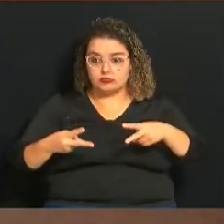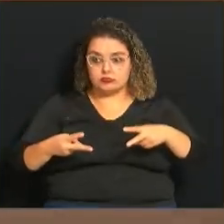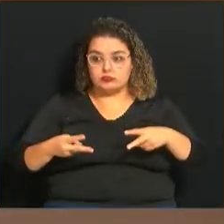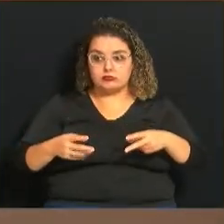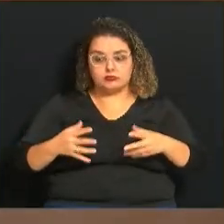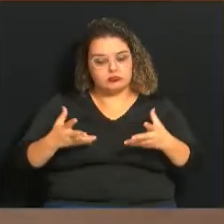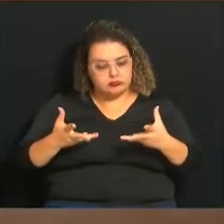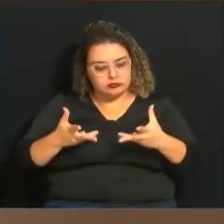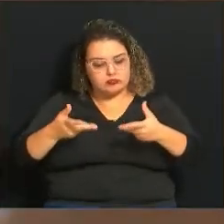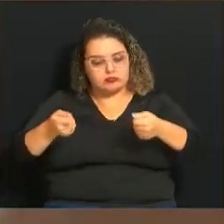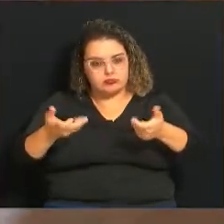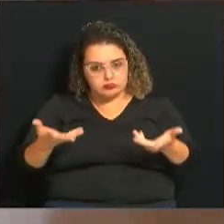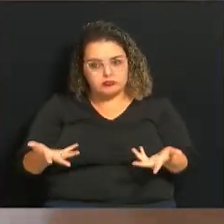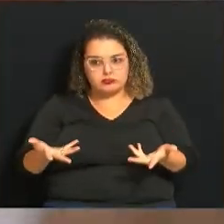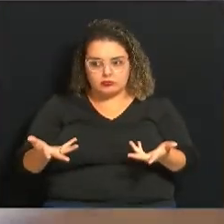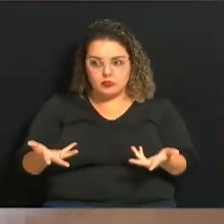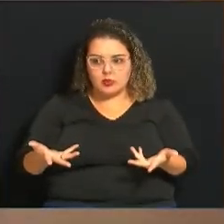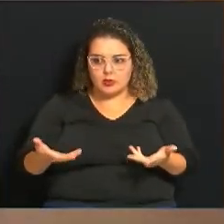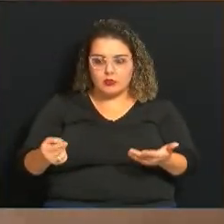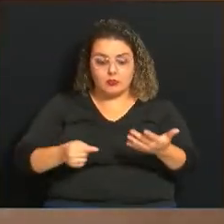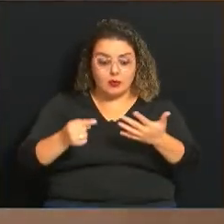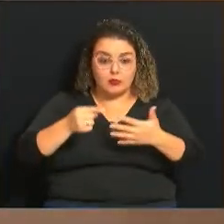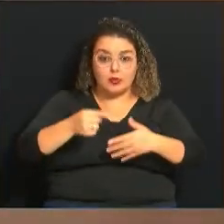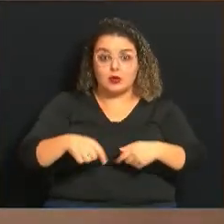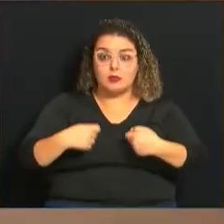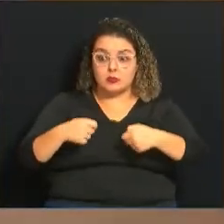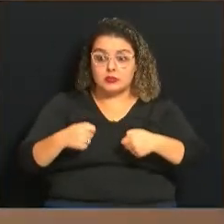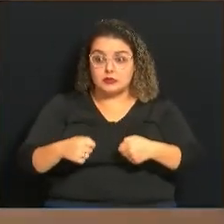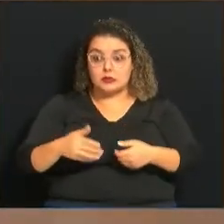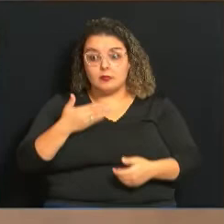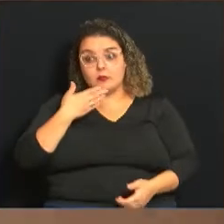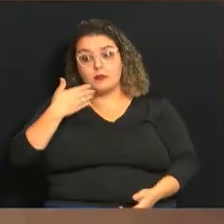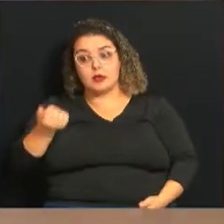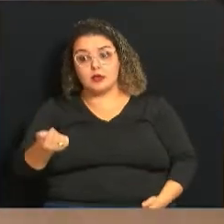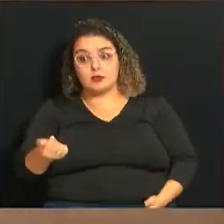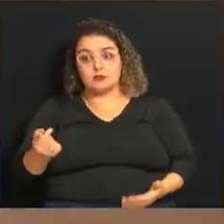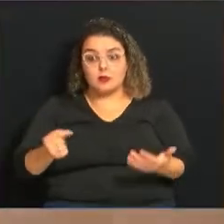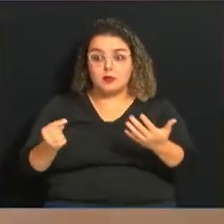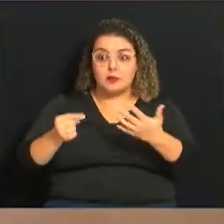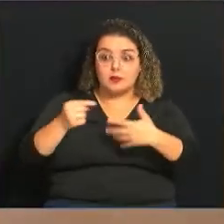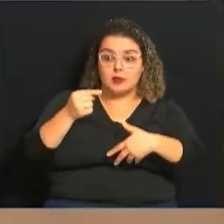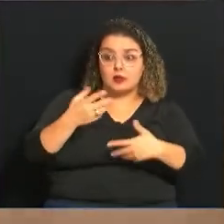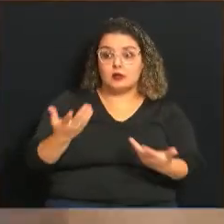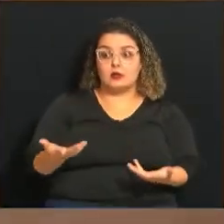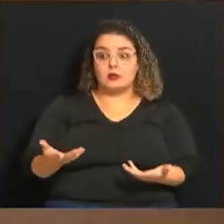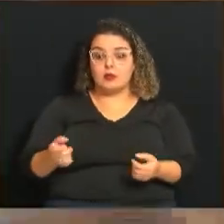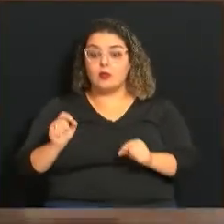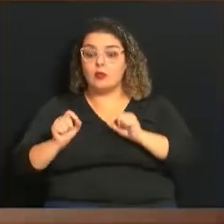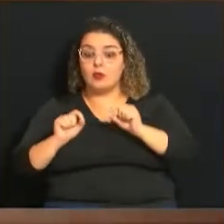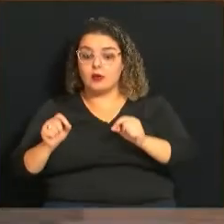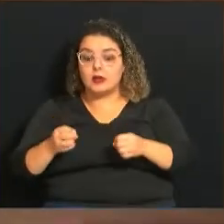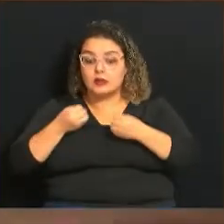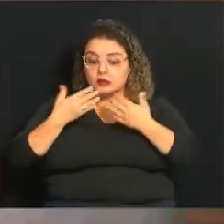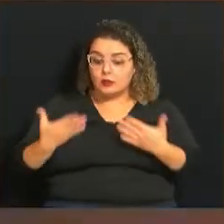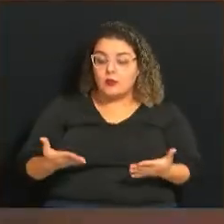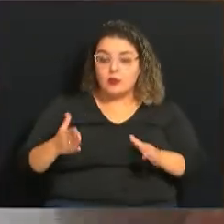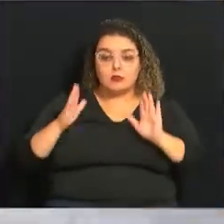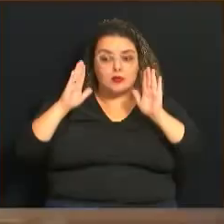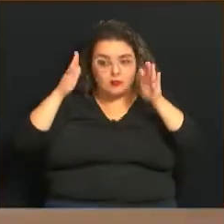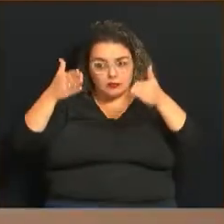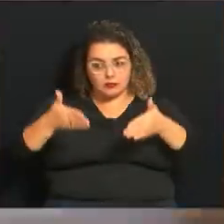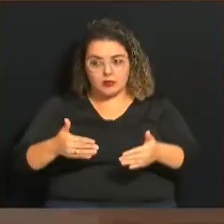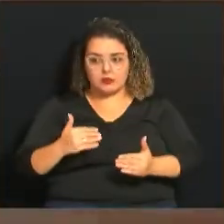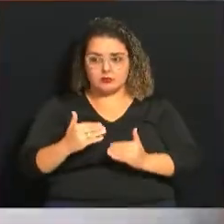também perceber quais são os pontos fortes do meu trabalho, quais são os pontos que eu preciso melhorar e ir focando nisso